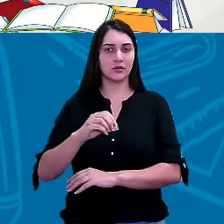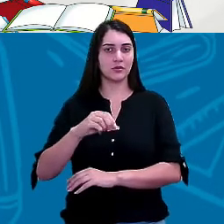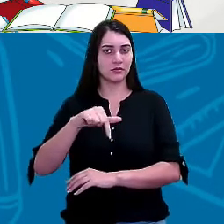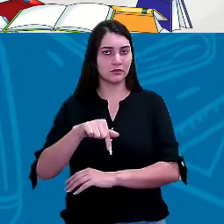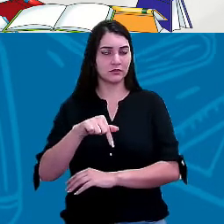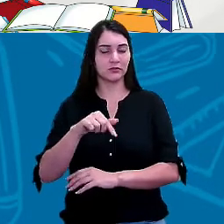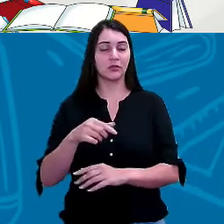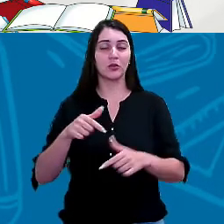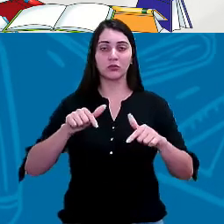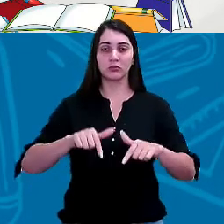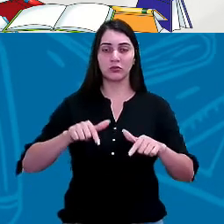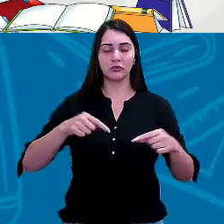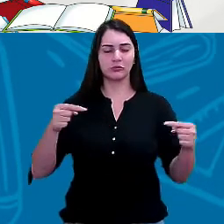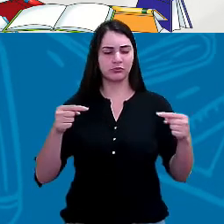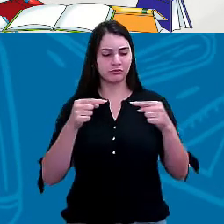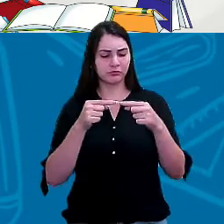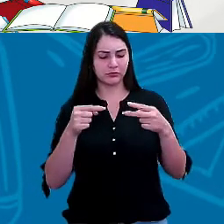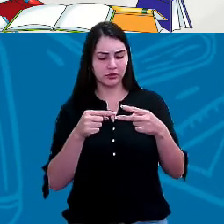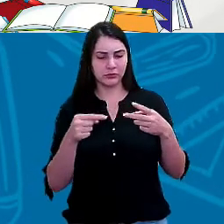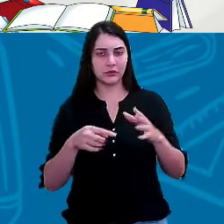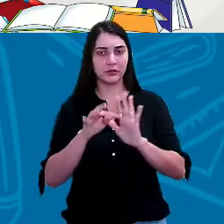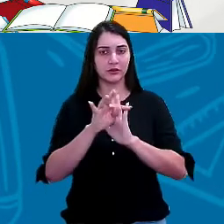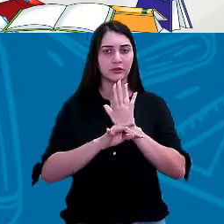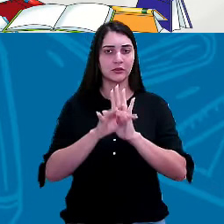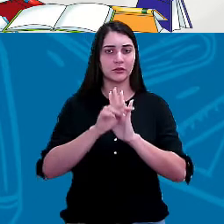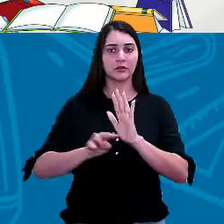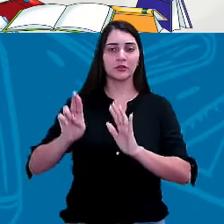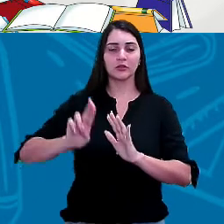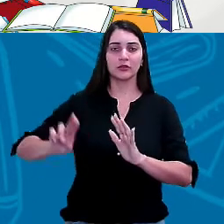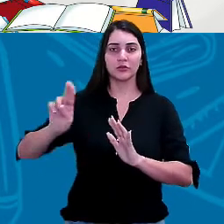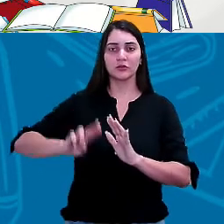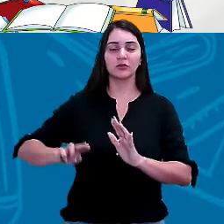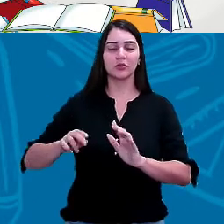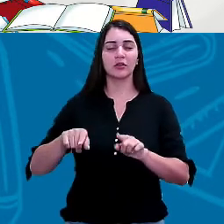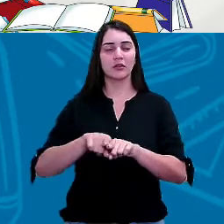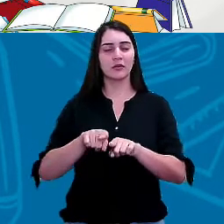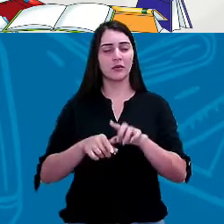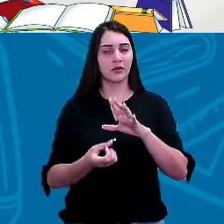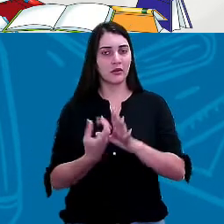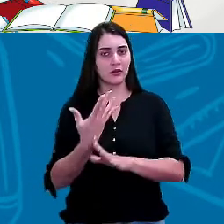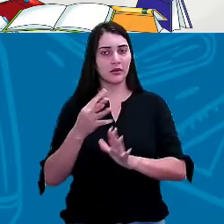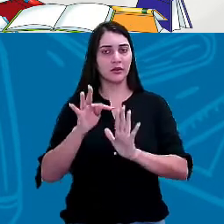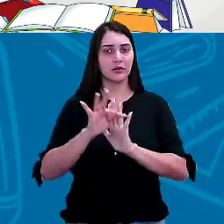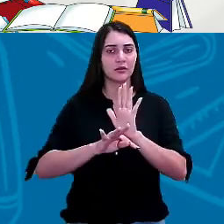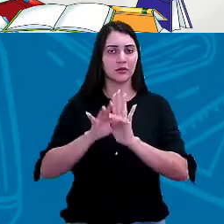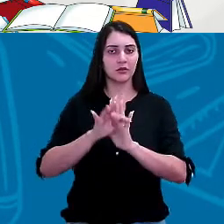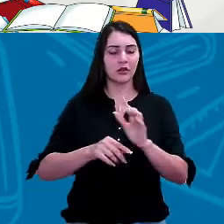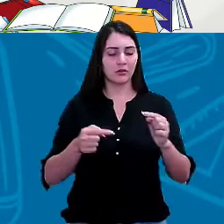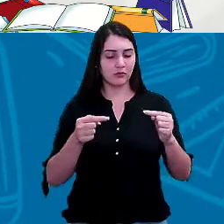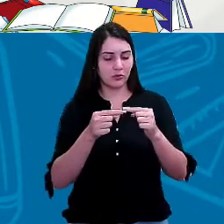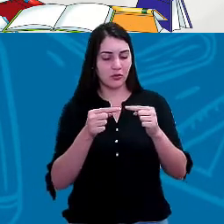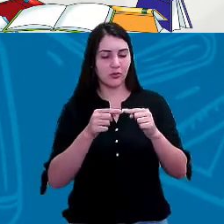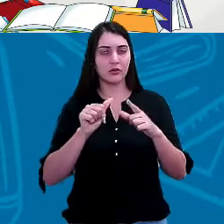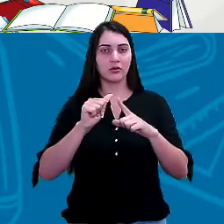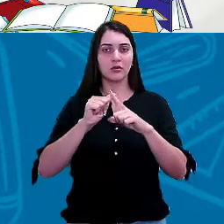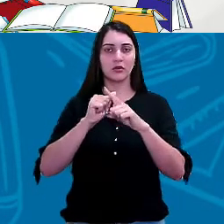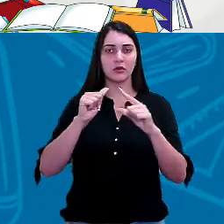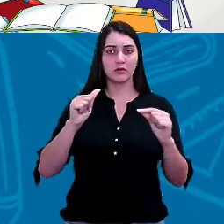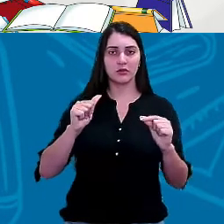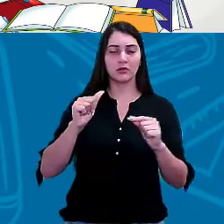04-LP07, onde identificar em textos e usar na produção textual a concordância entre o artigo,